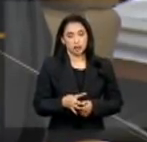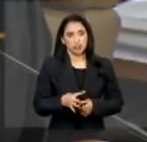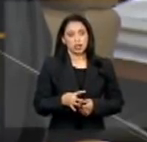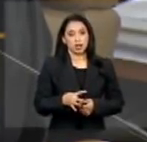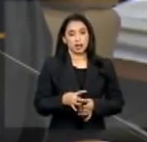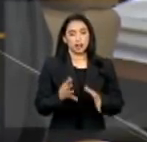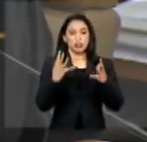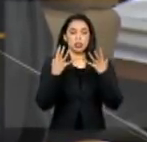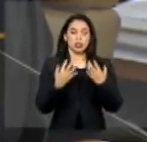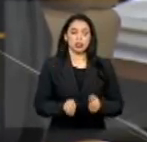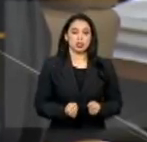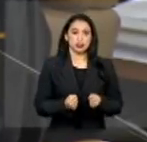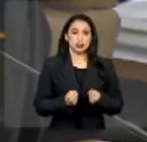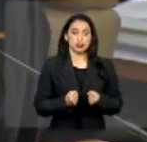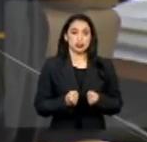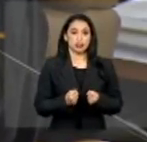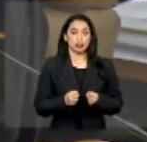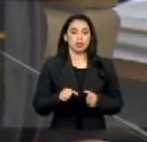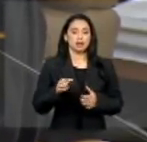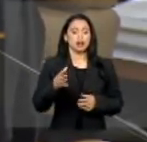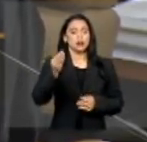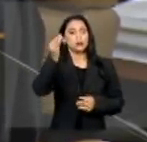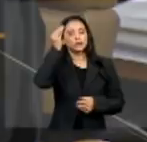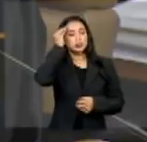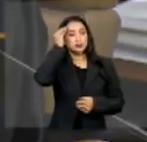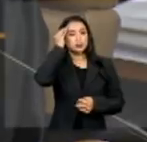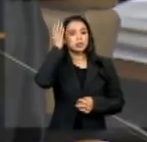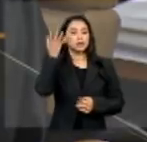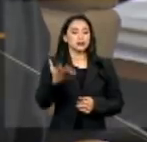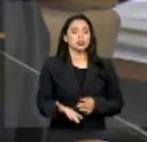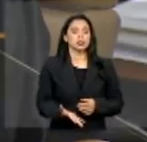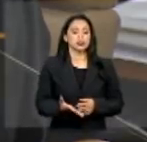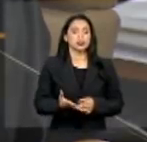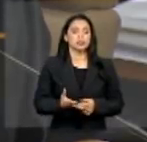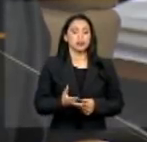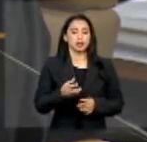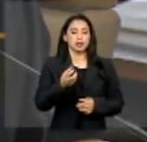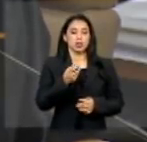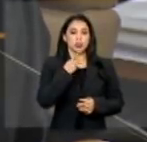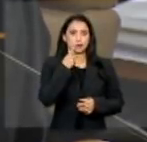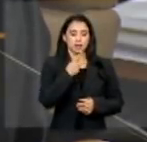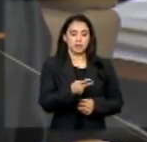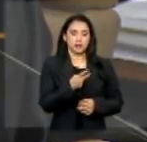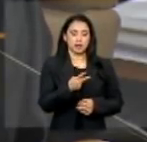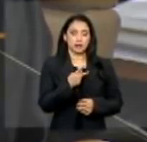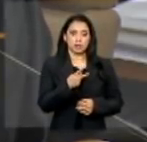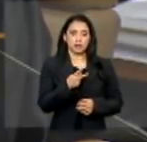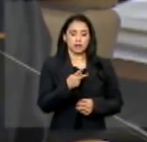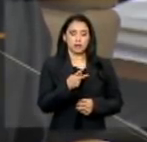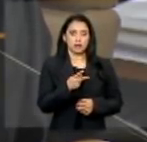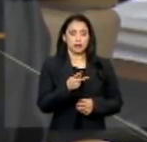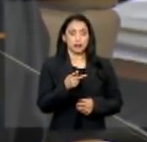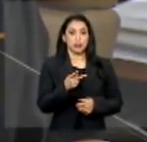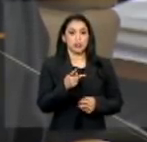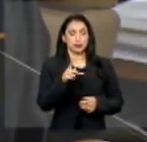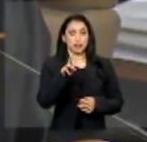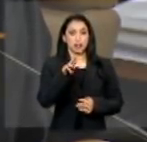prévia ea possibilidade de ciência e reação do delatado sob pena de necessária